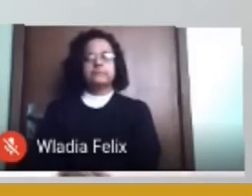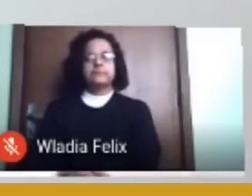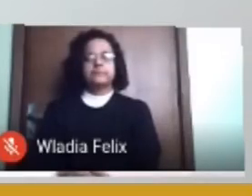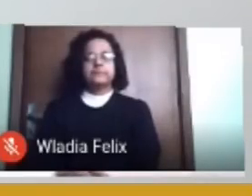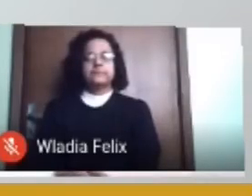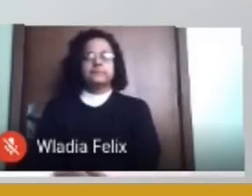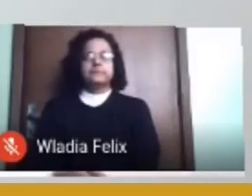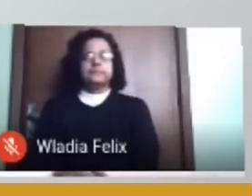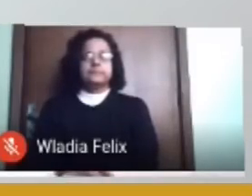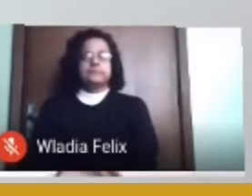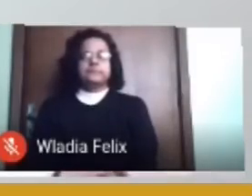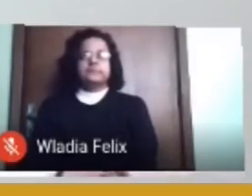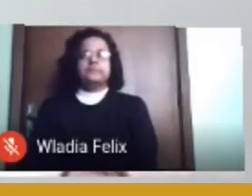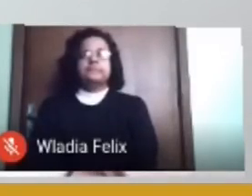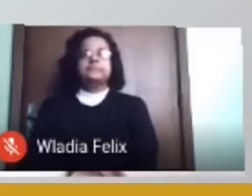Davi,